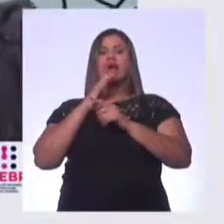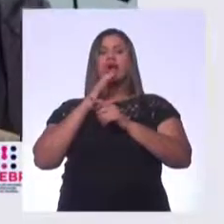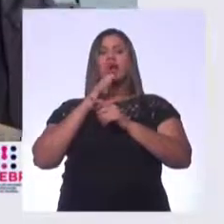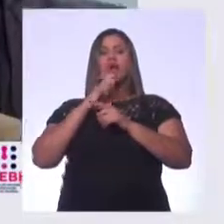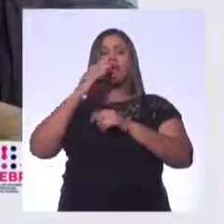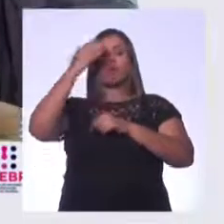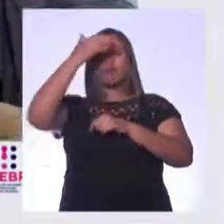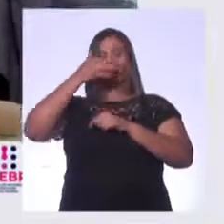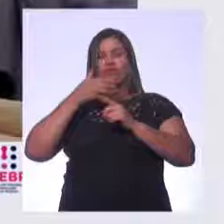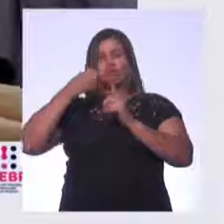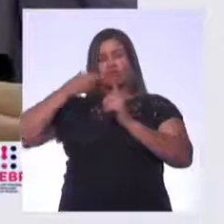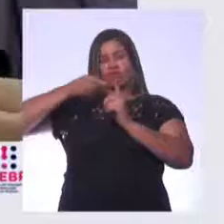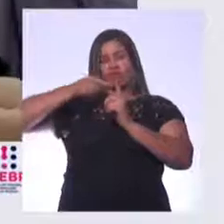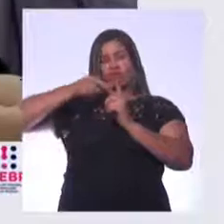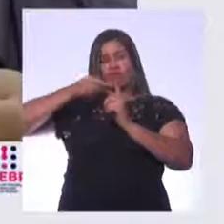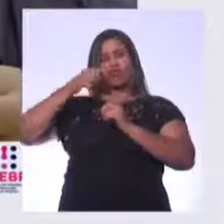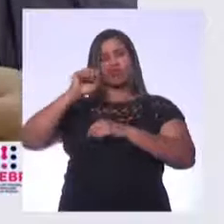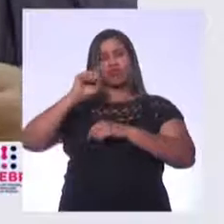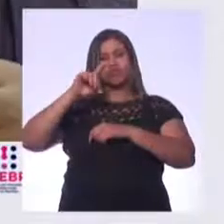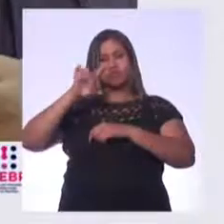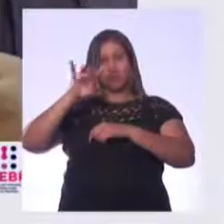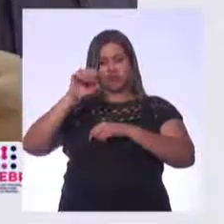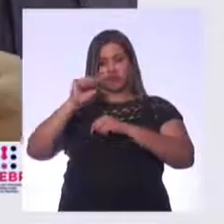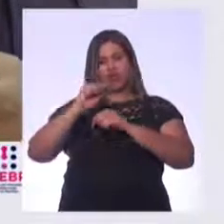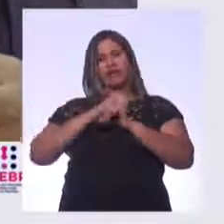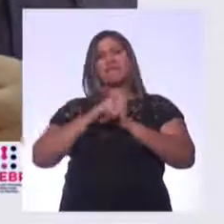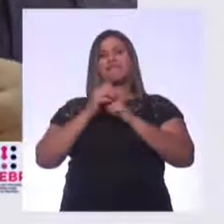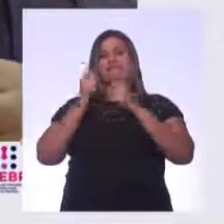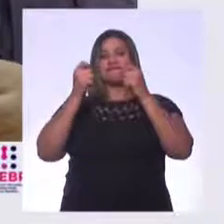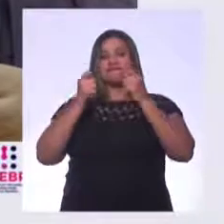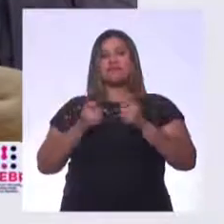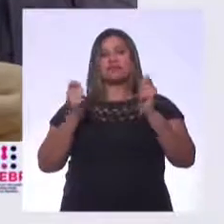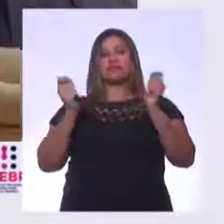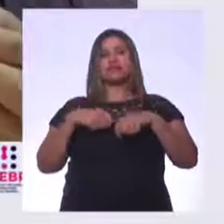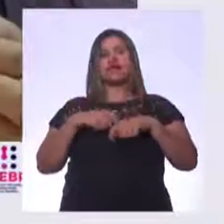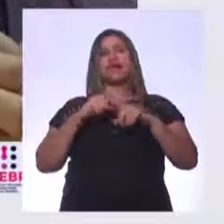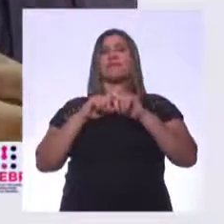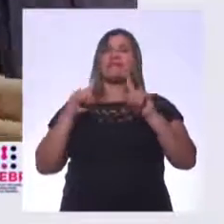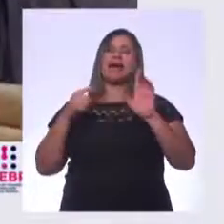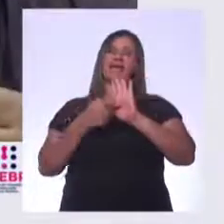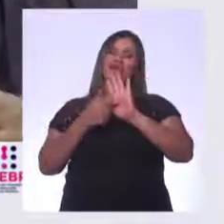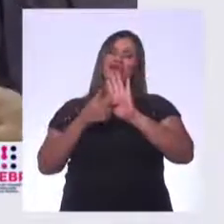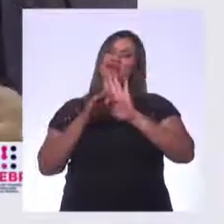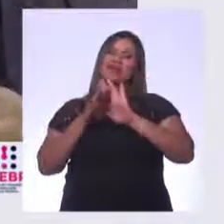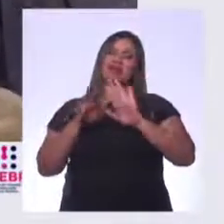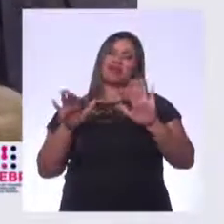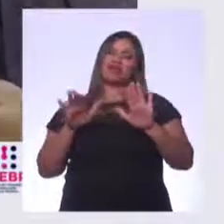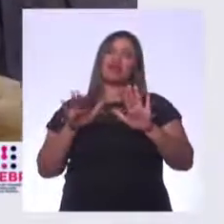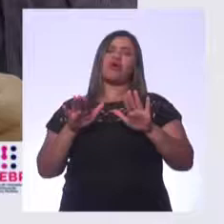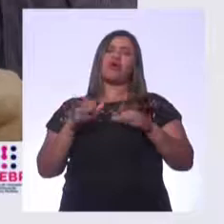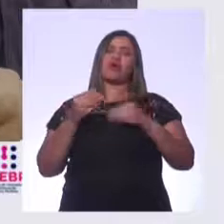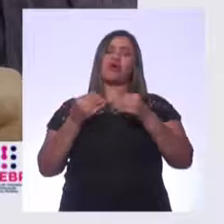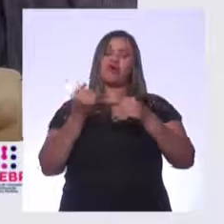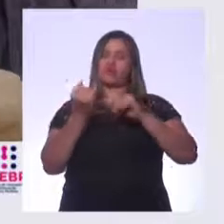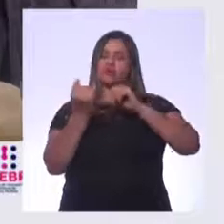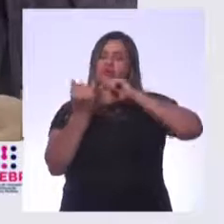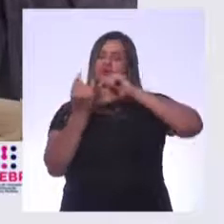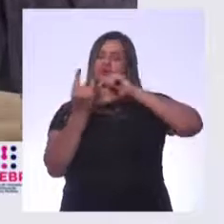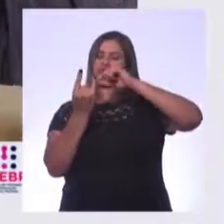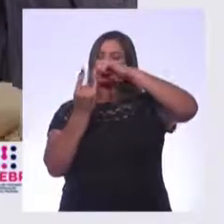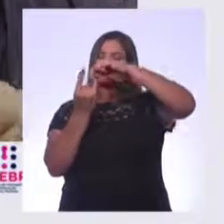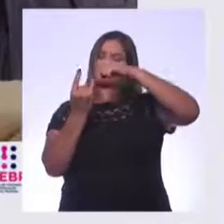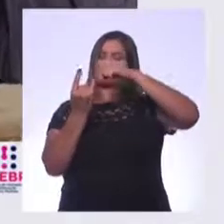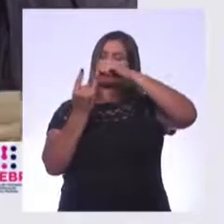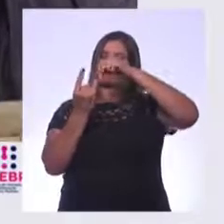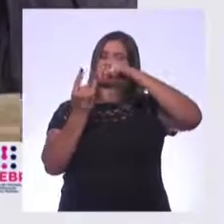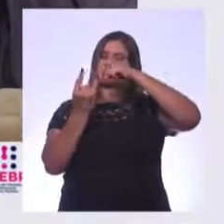para ficar mais firme aqui. Porém, para efeito de demonstração, nós vamos apenas ligar aqui,